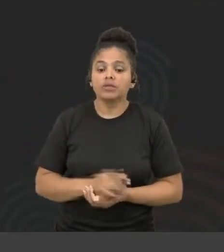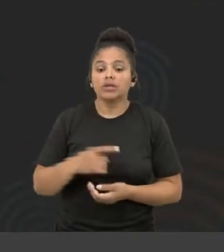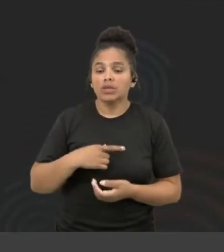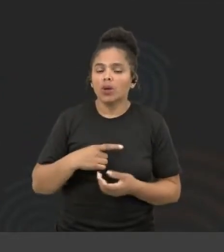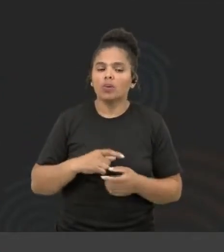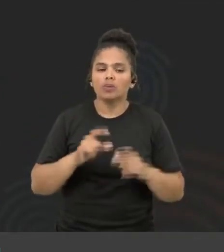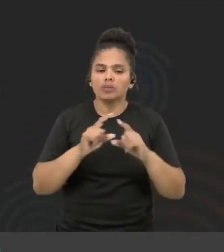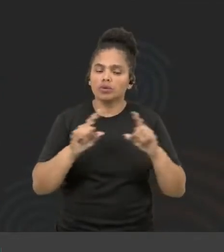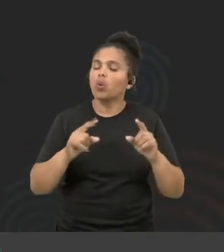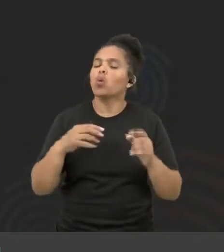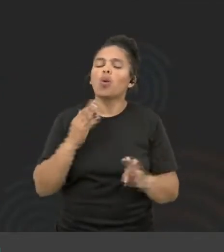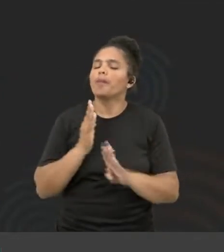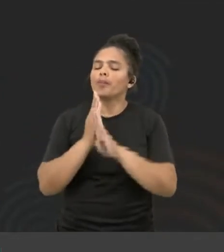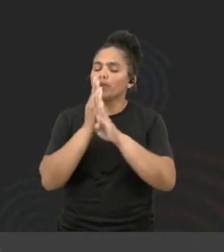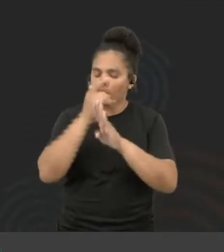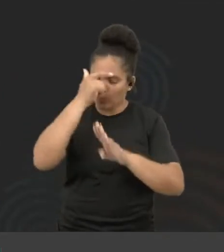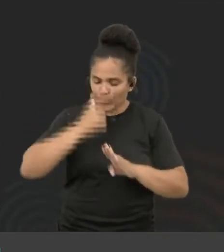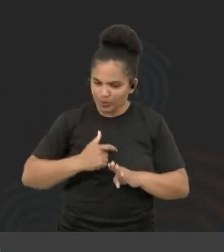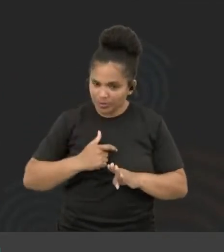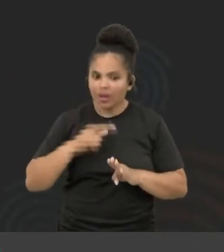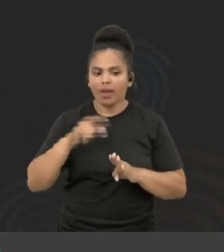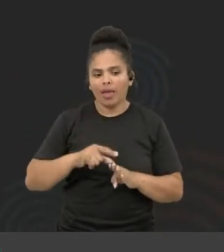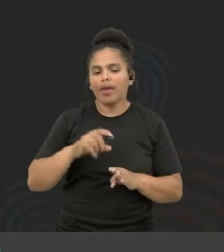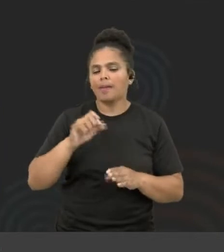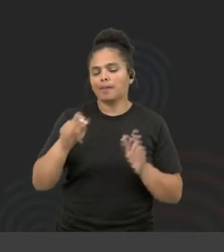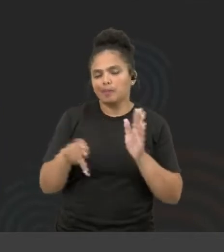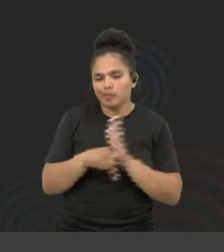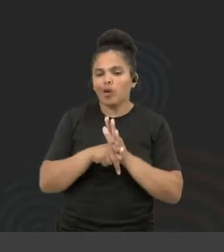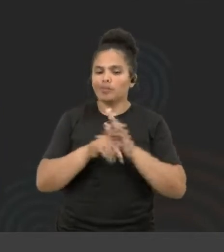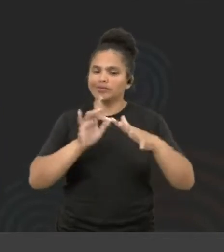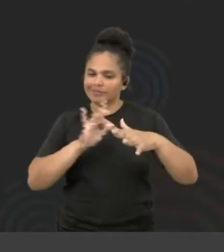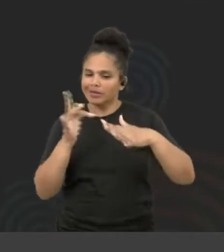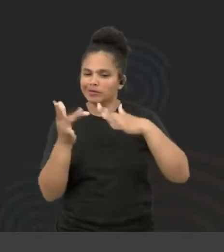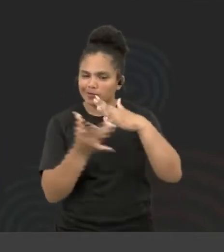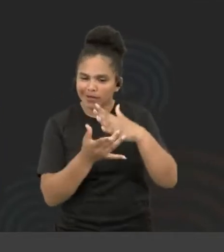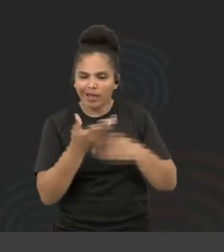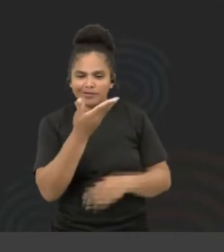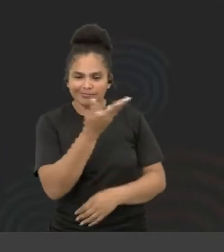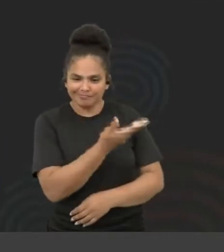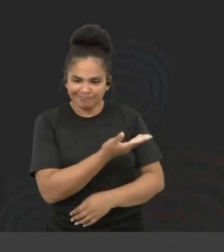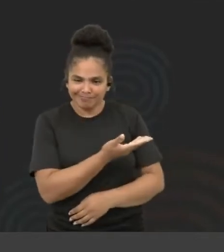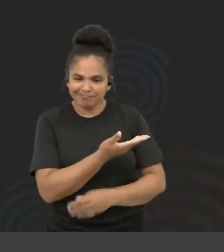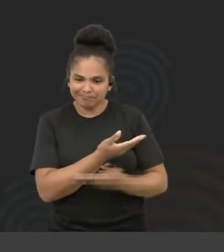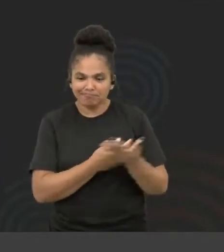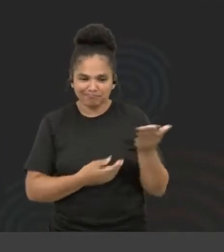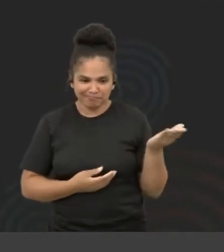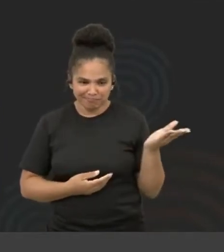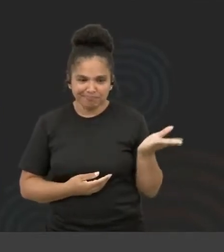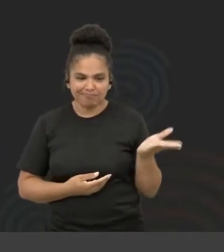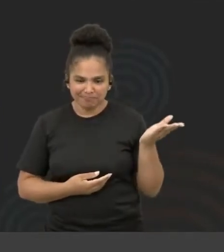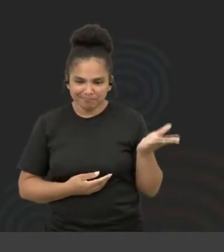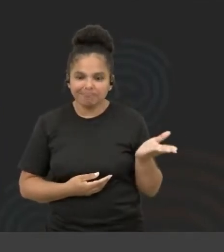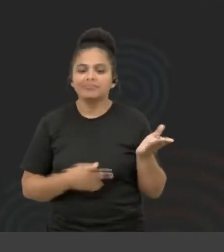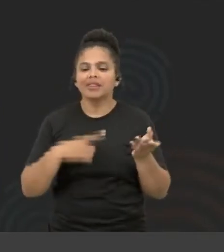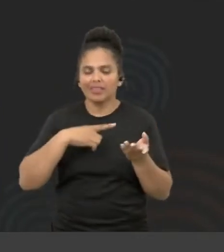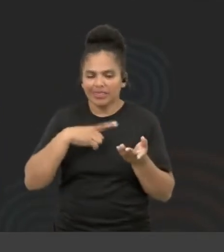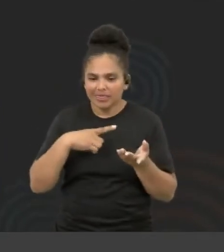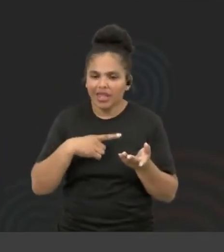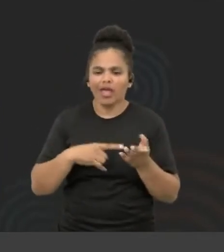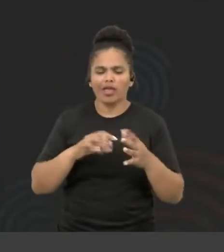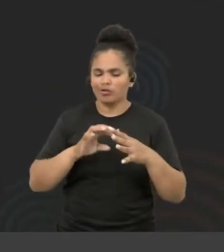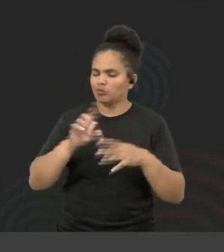pelas redes sociais, o @Reinaldo Ferraz é o que eu uso nas minhas redes sociais. Eu tenho Twitter,